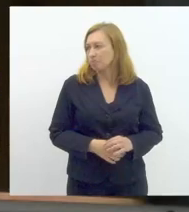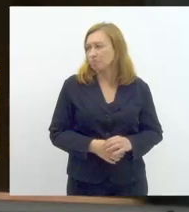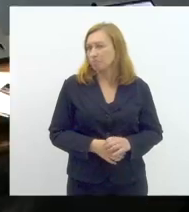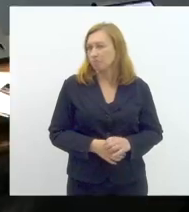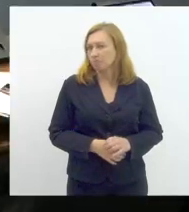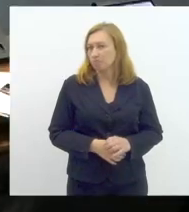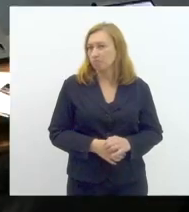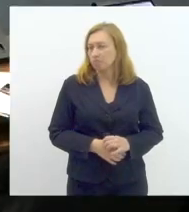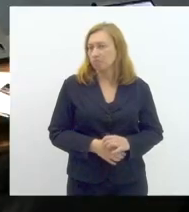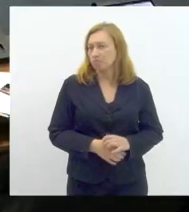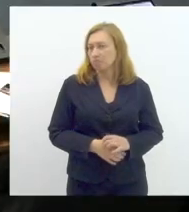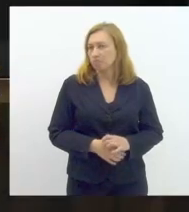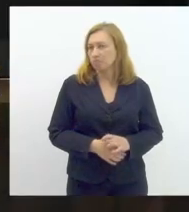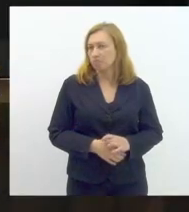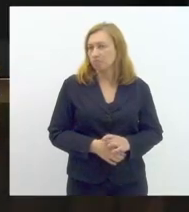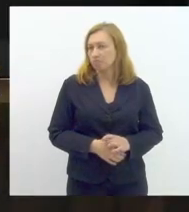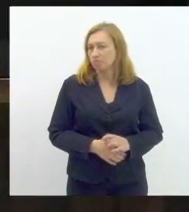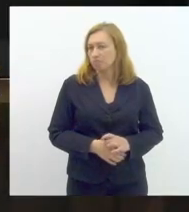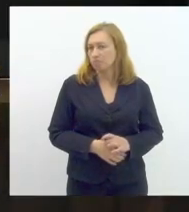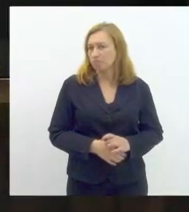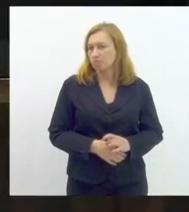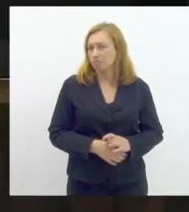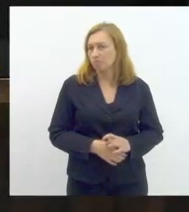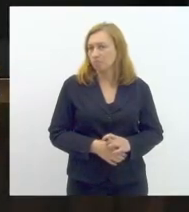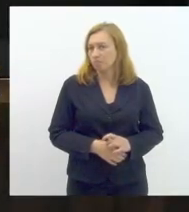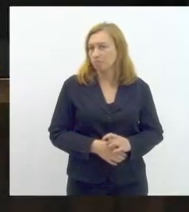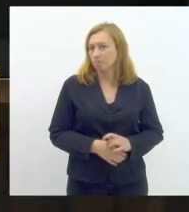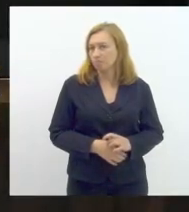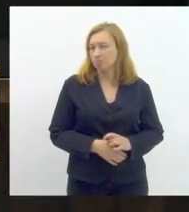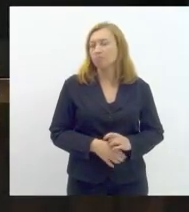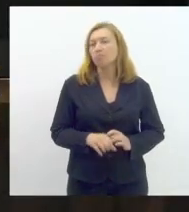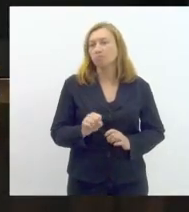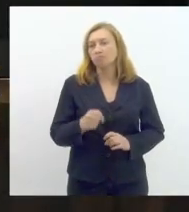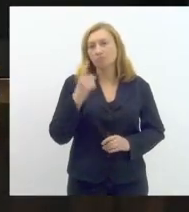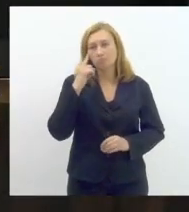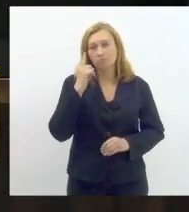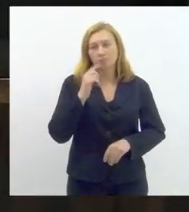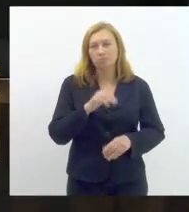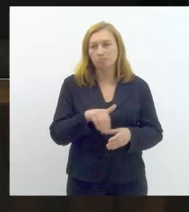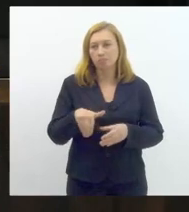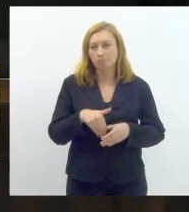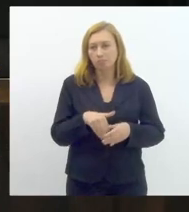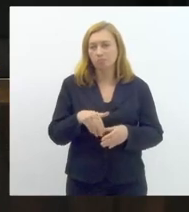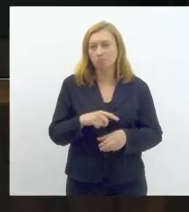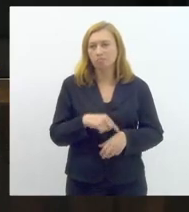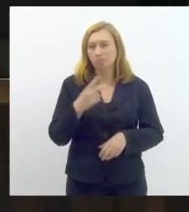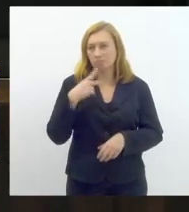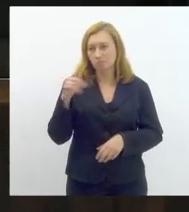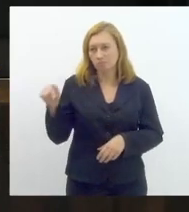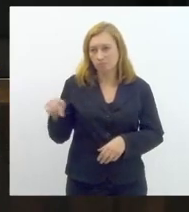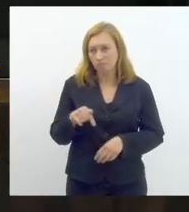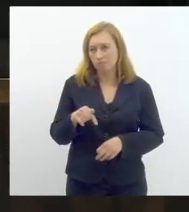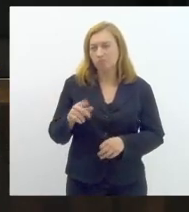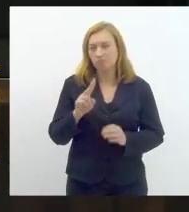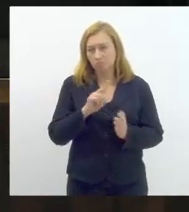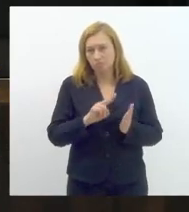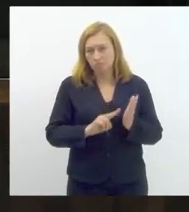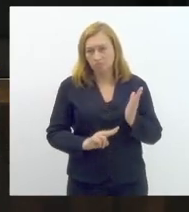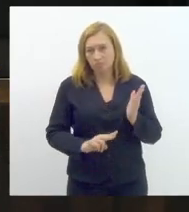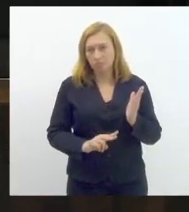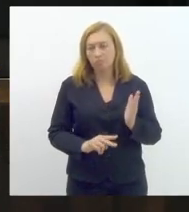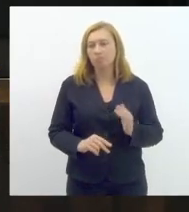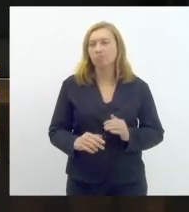Ah, sim, não, isso sim. Eu pensei que você estava perguntando do momento da votação. Eles vão vir falar, mas eu precisava ler a lista